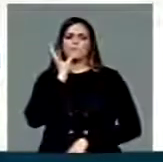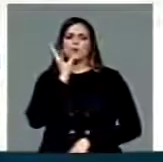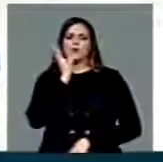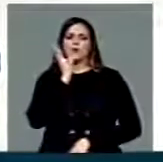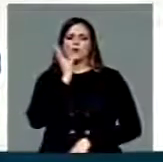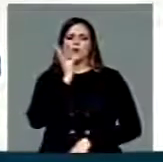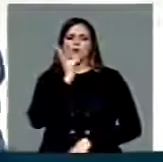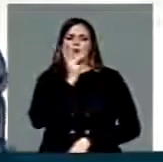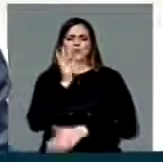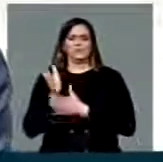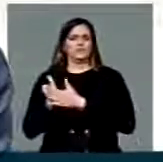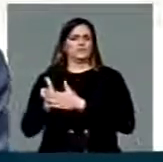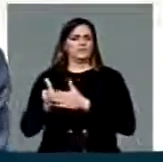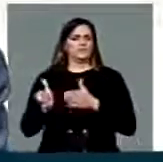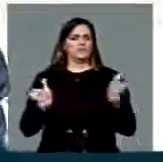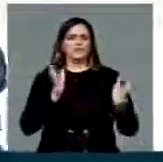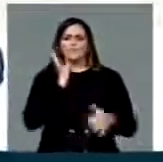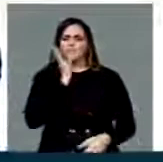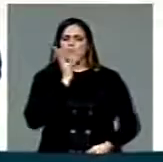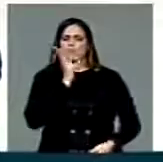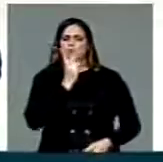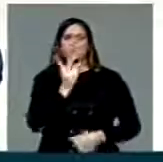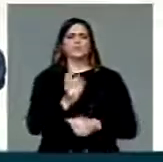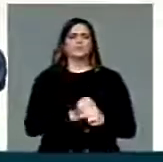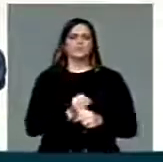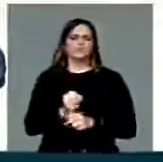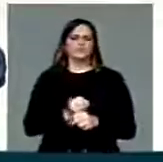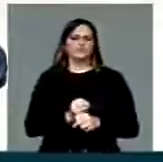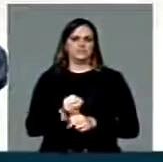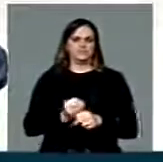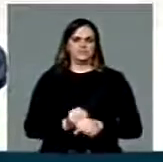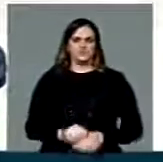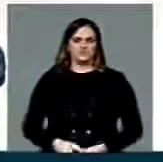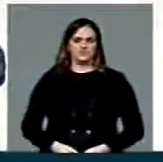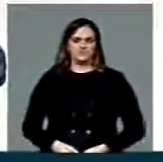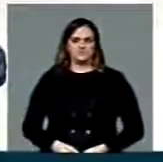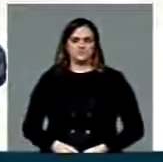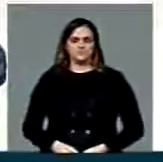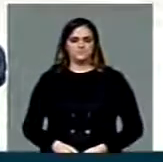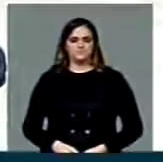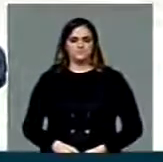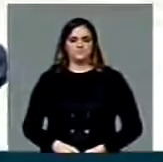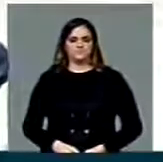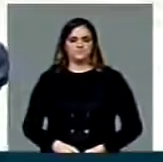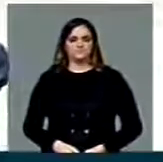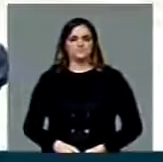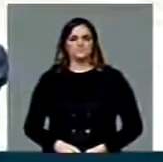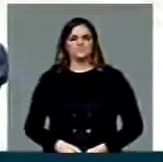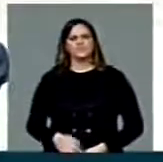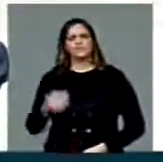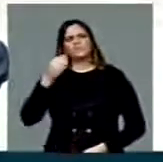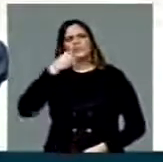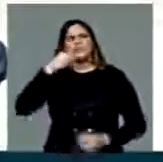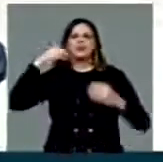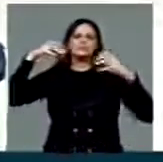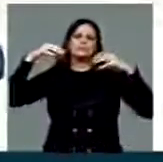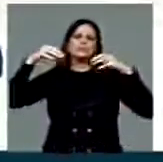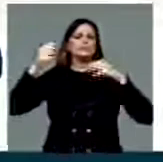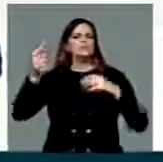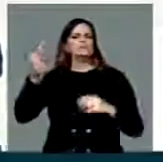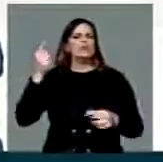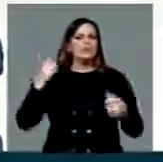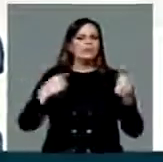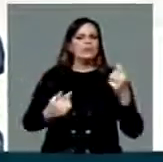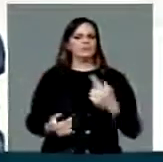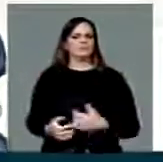estiagem mais prolongada, assim, nessa sequência interminável de carência de quedas pluviométricas. O registro que eu desejava fazer a Vossa